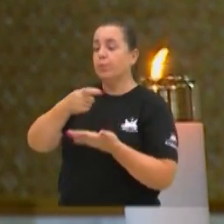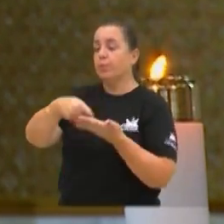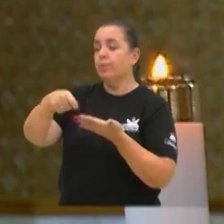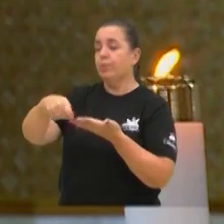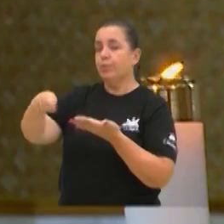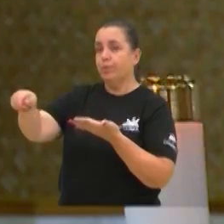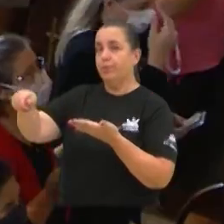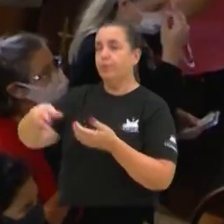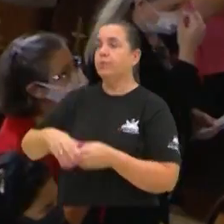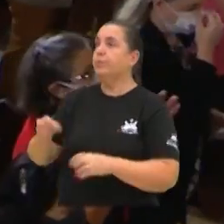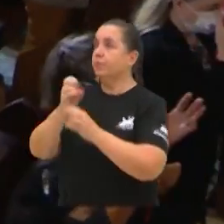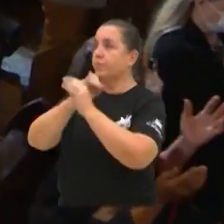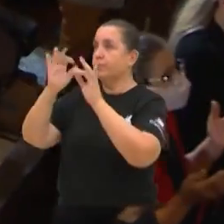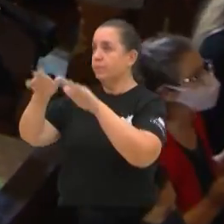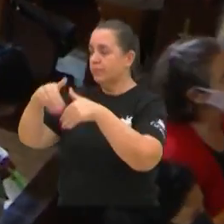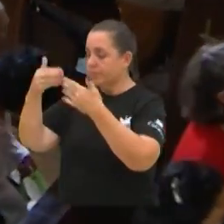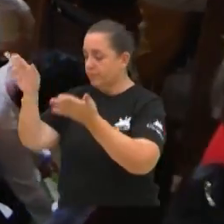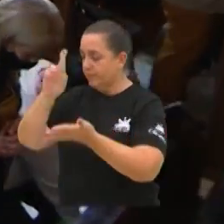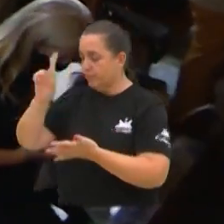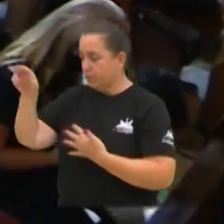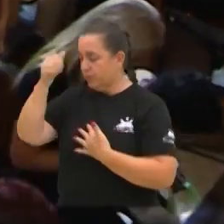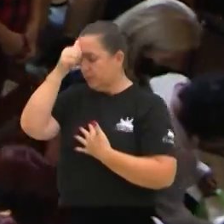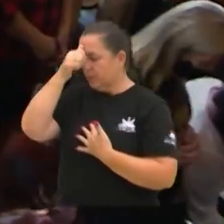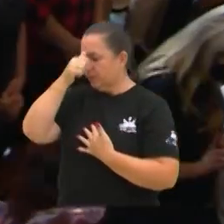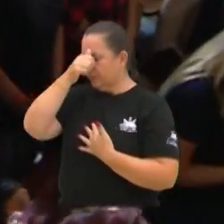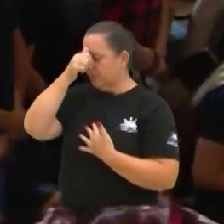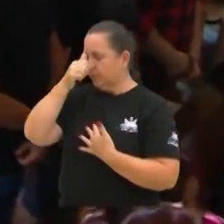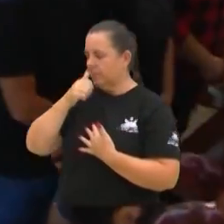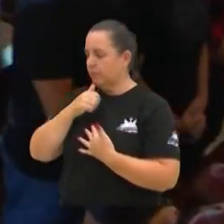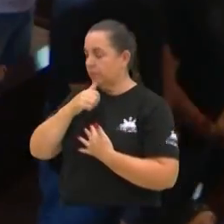Mateus. Glória a vós,